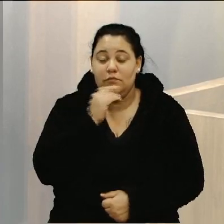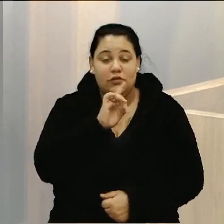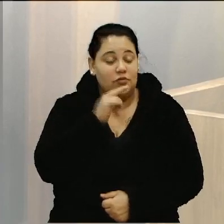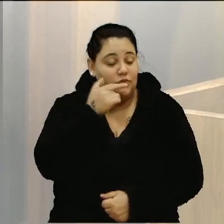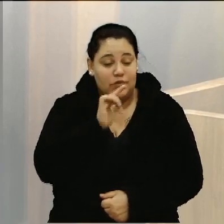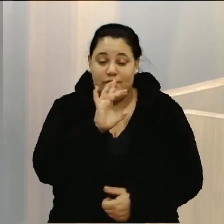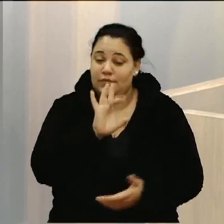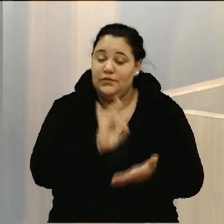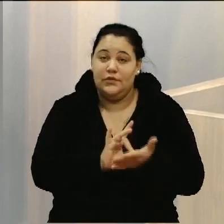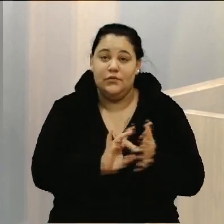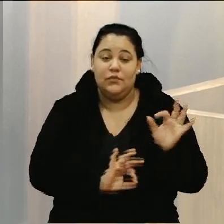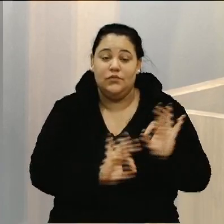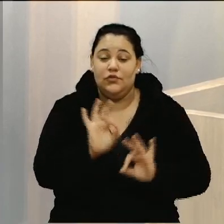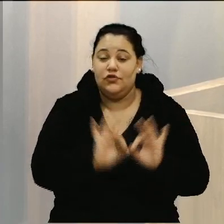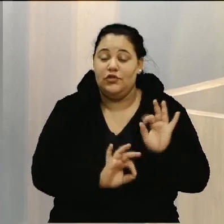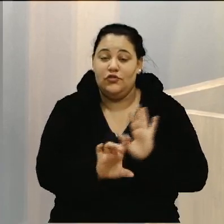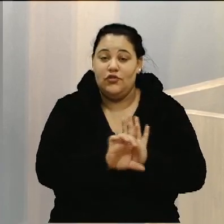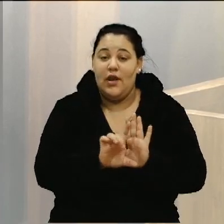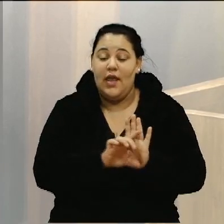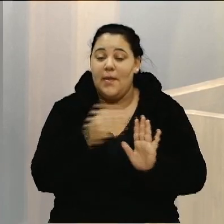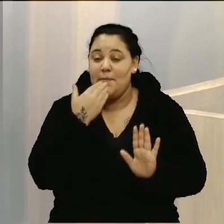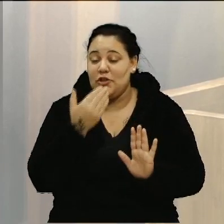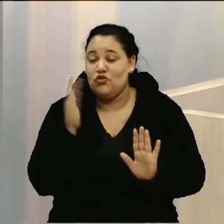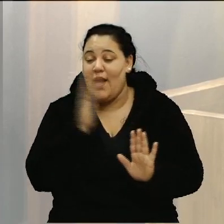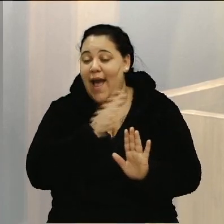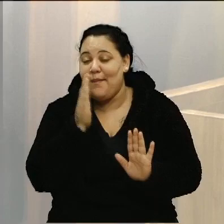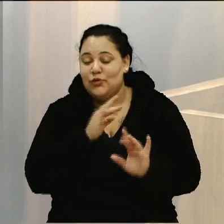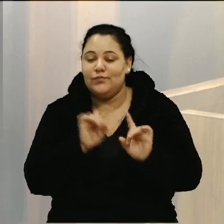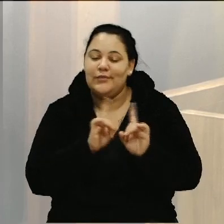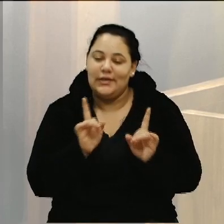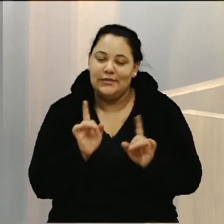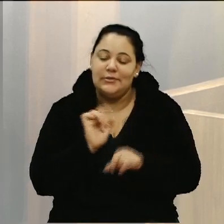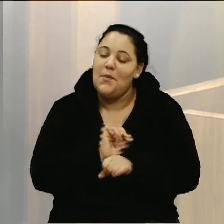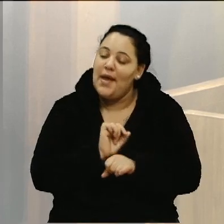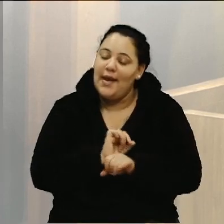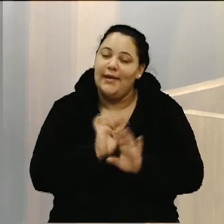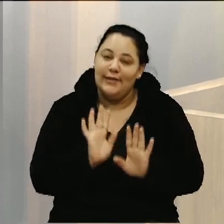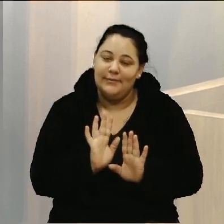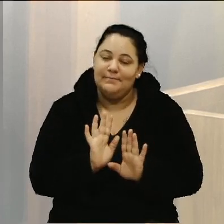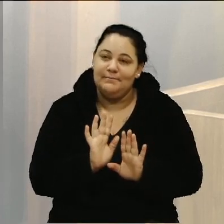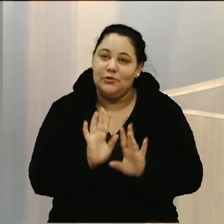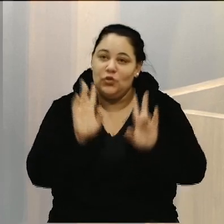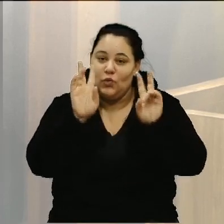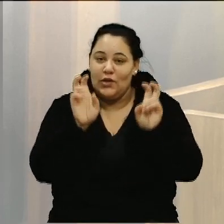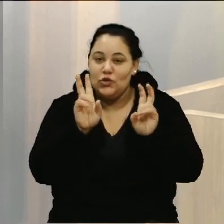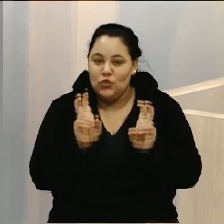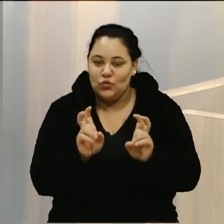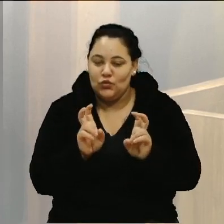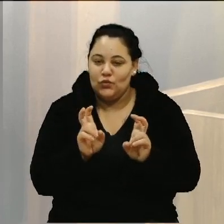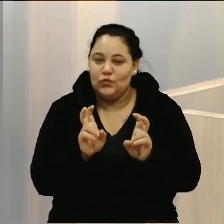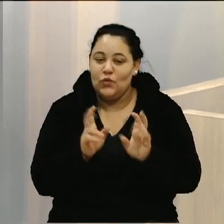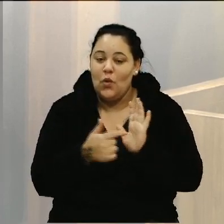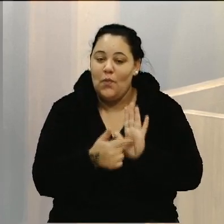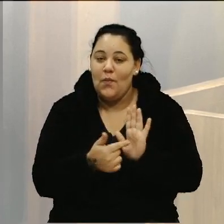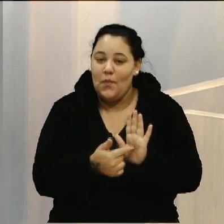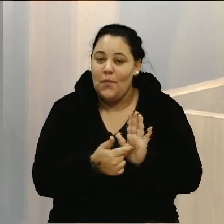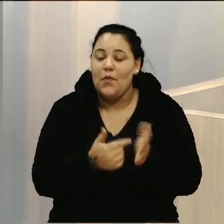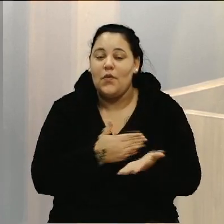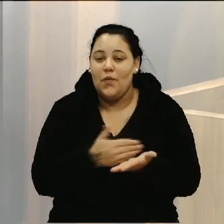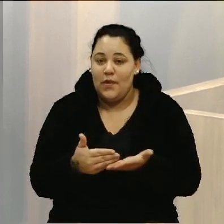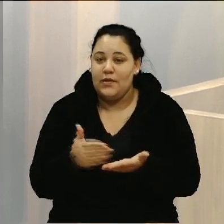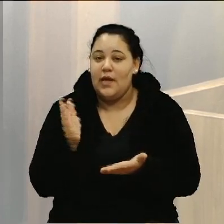de lei em regime de urgência, mas a gente espera que seja pautado quanto antes esse projeto, porque a gente entende